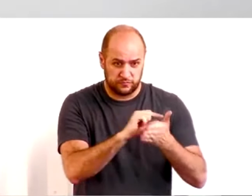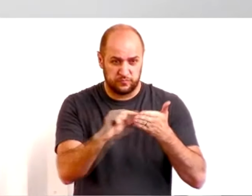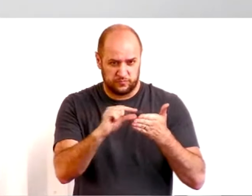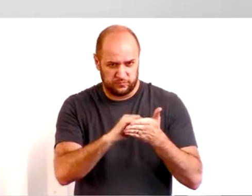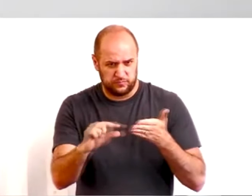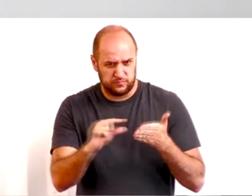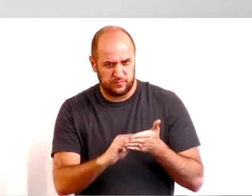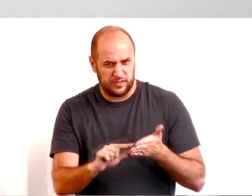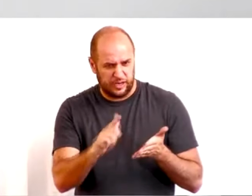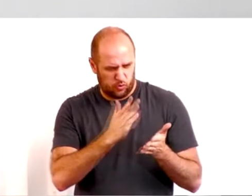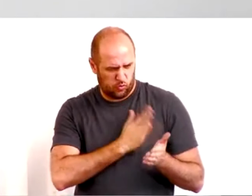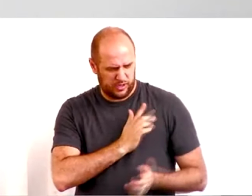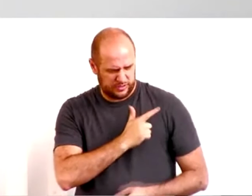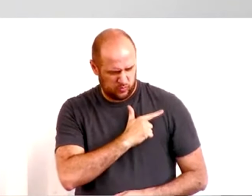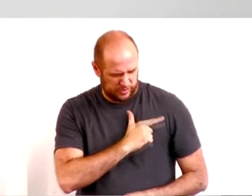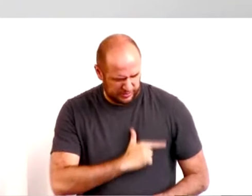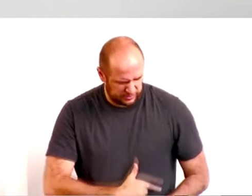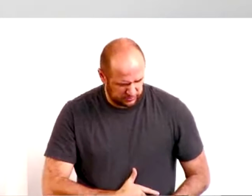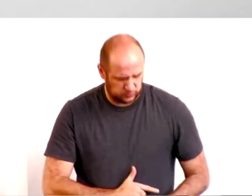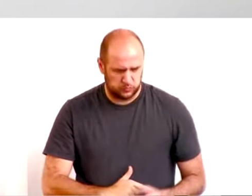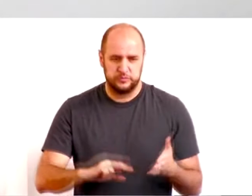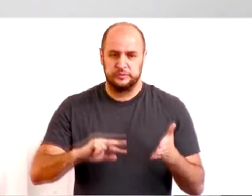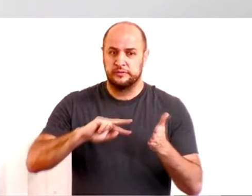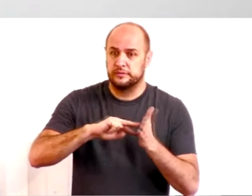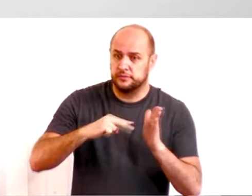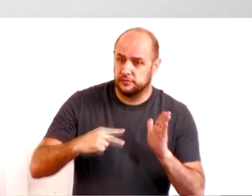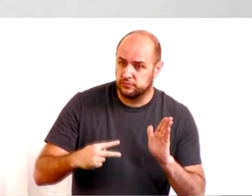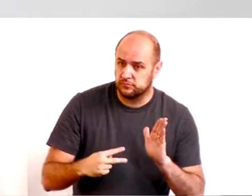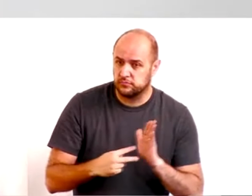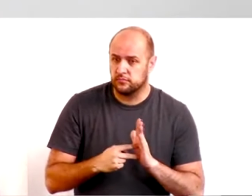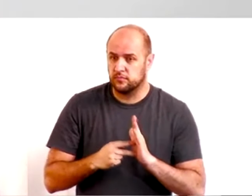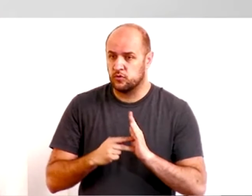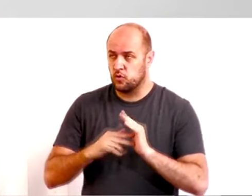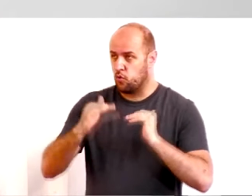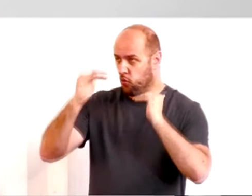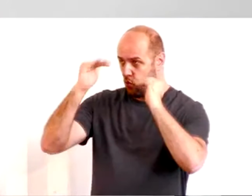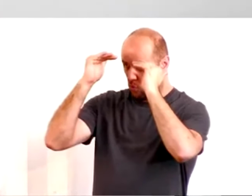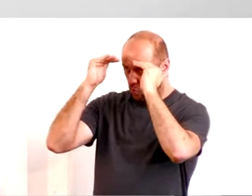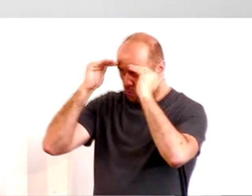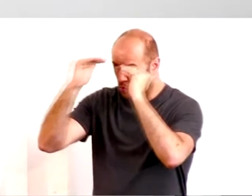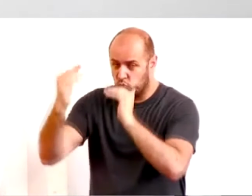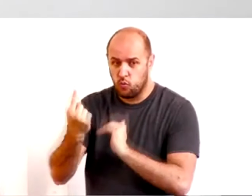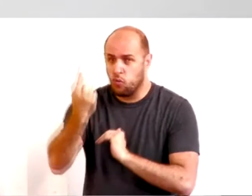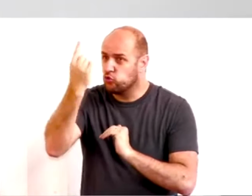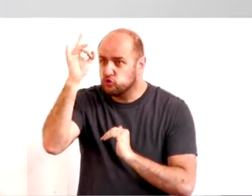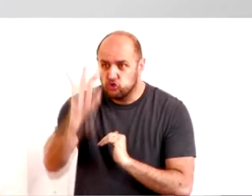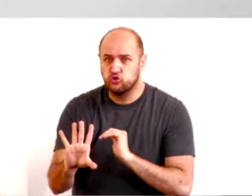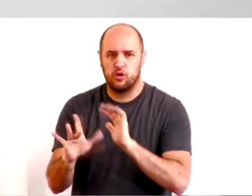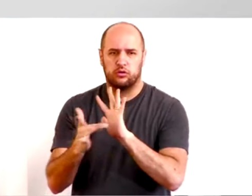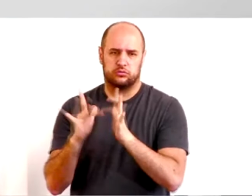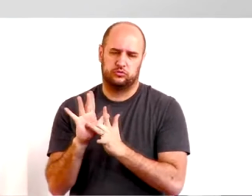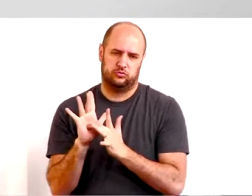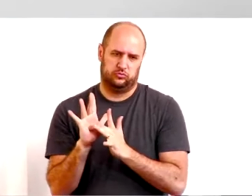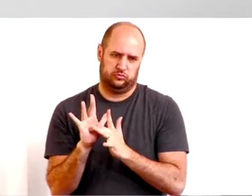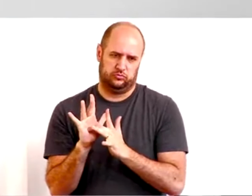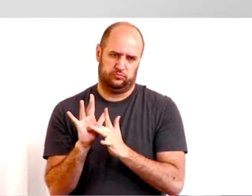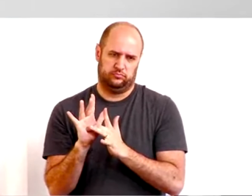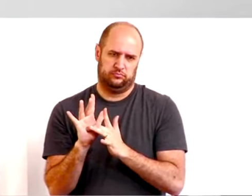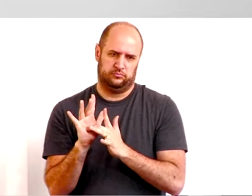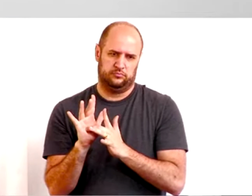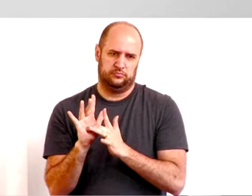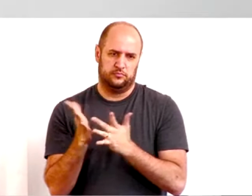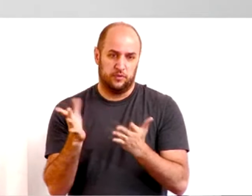de coração significa ser comprometido unicamente com Cristo. E